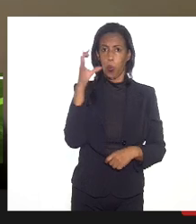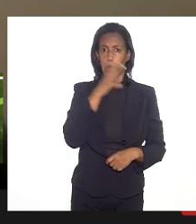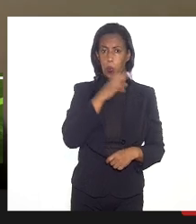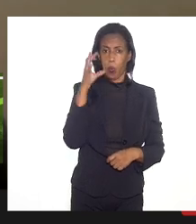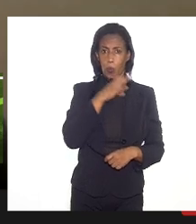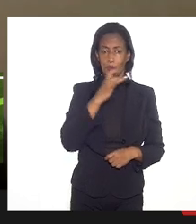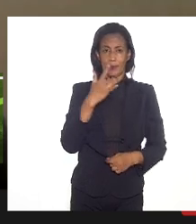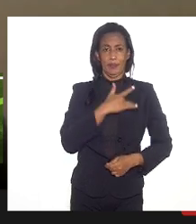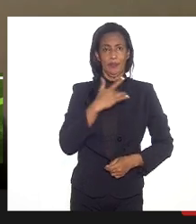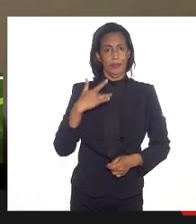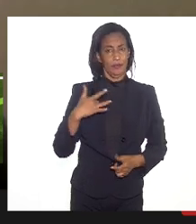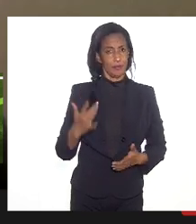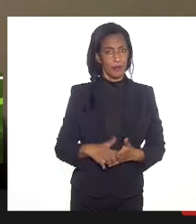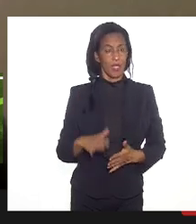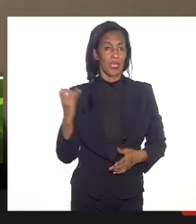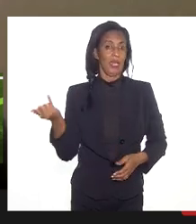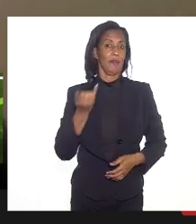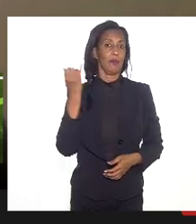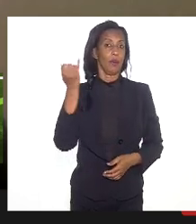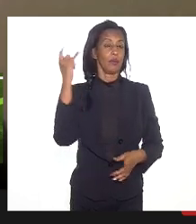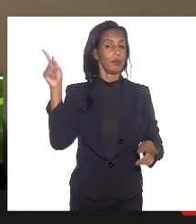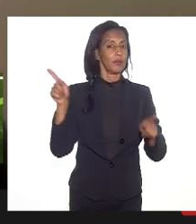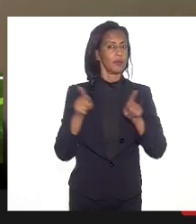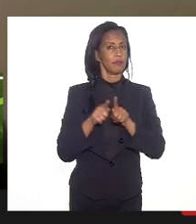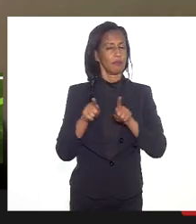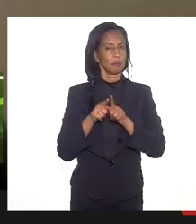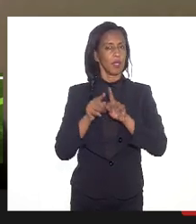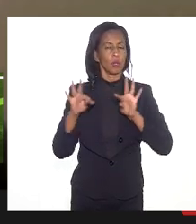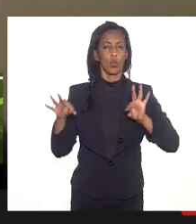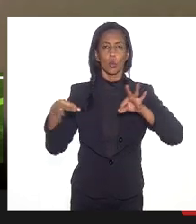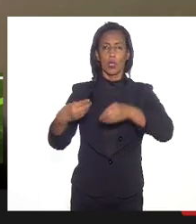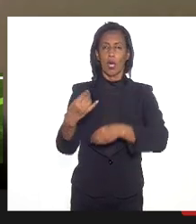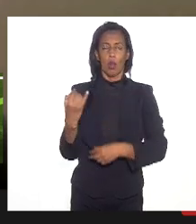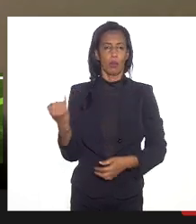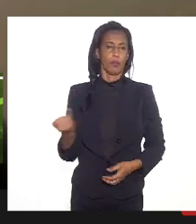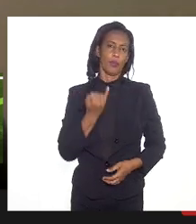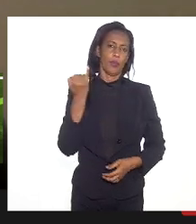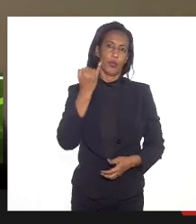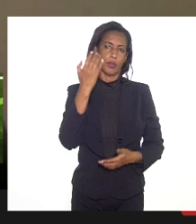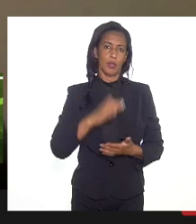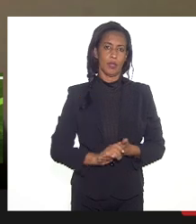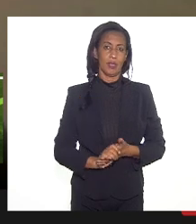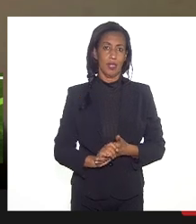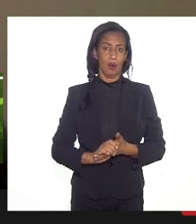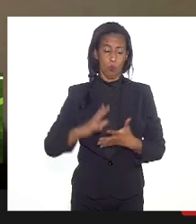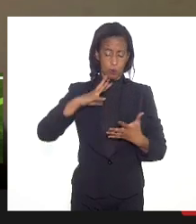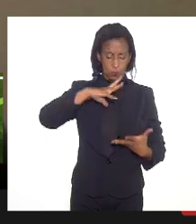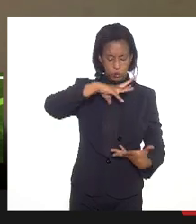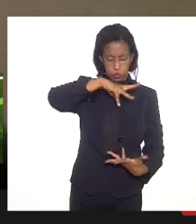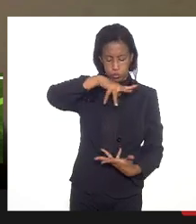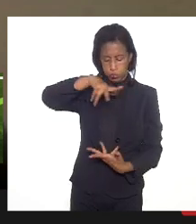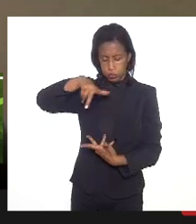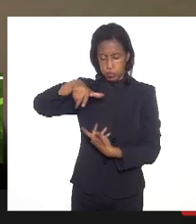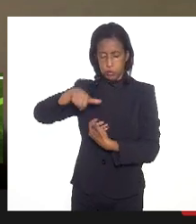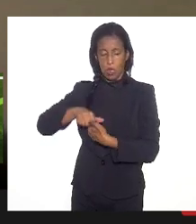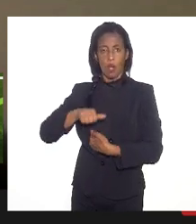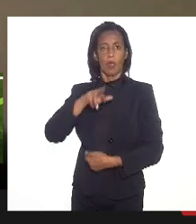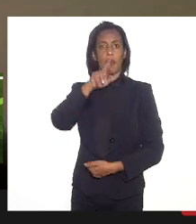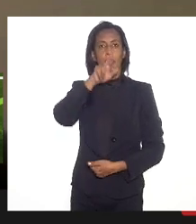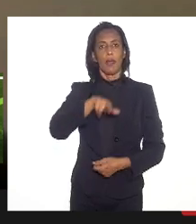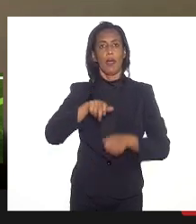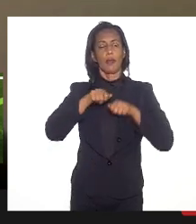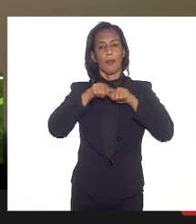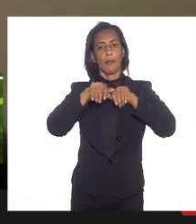sanitária e importância de total importância internacional em razão à pandemia